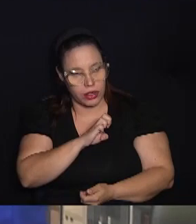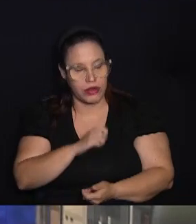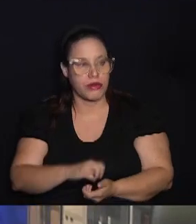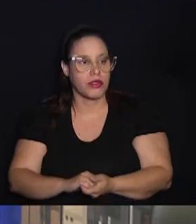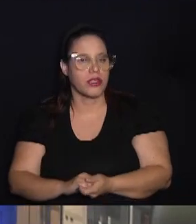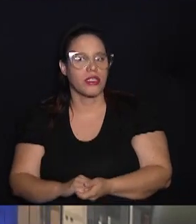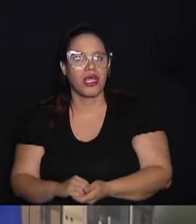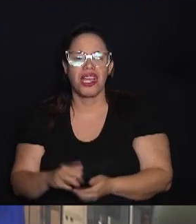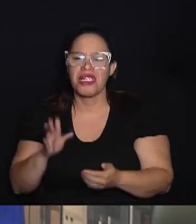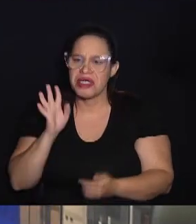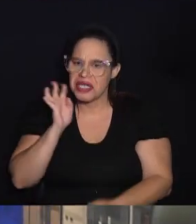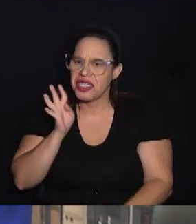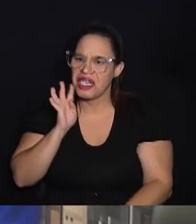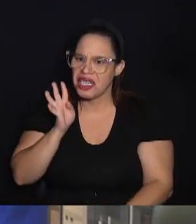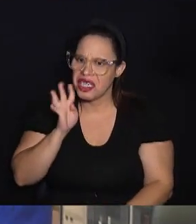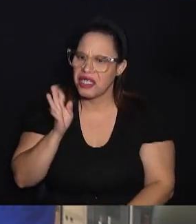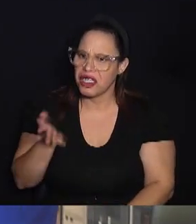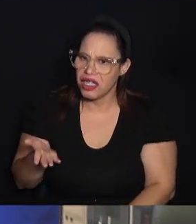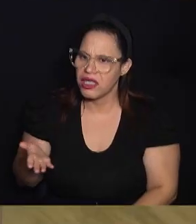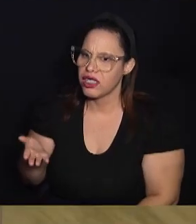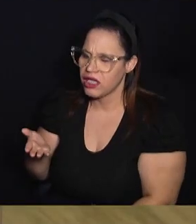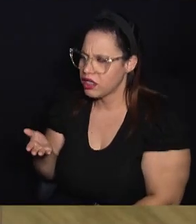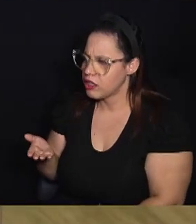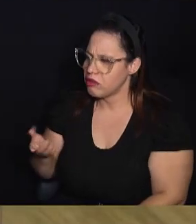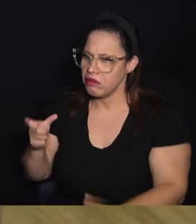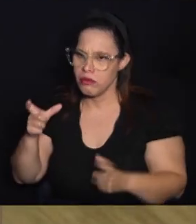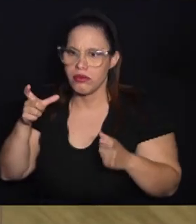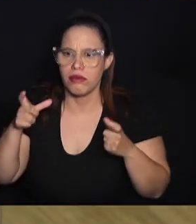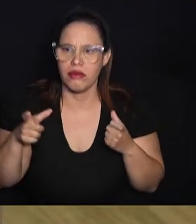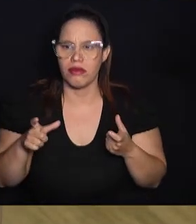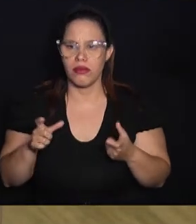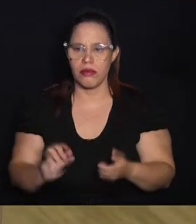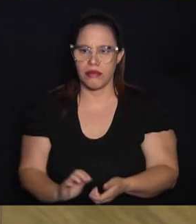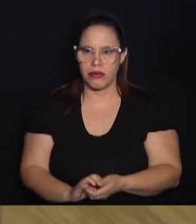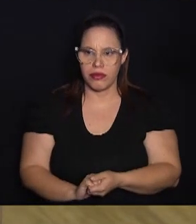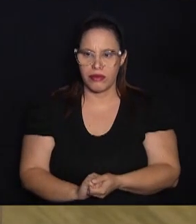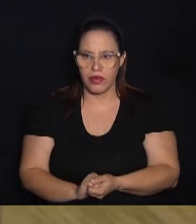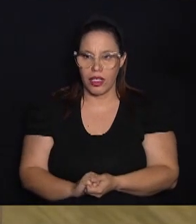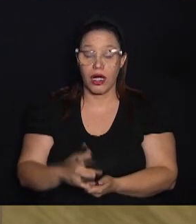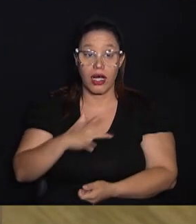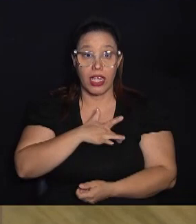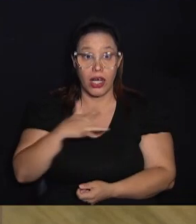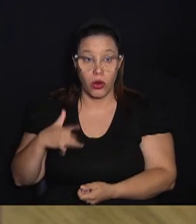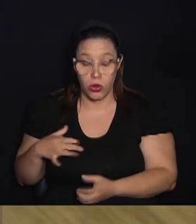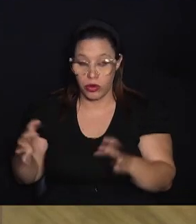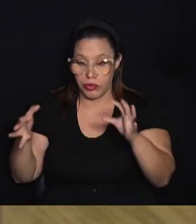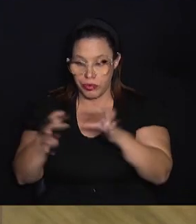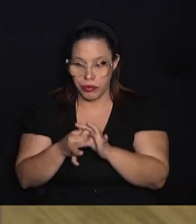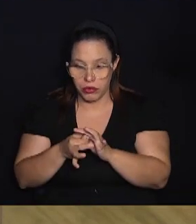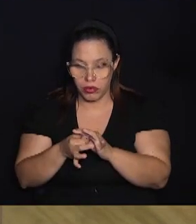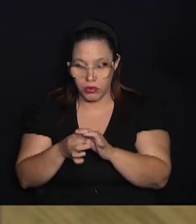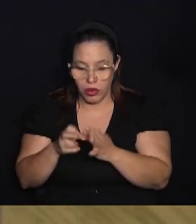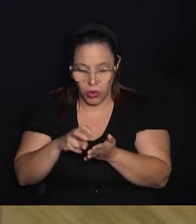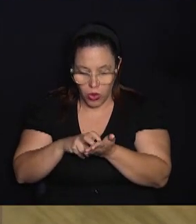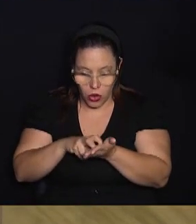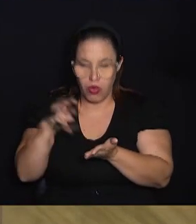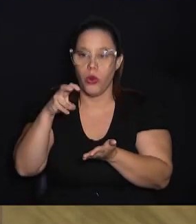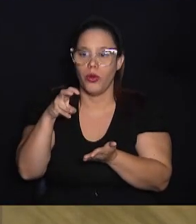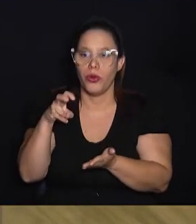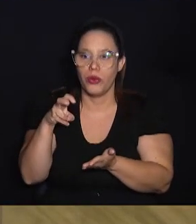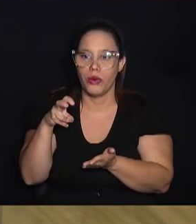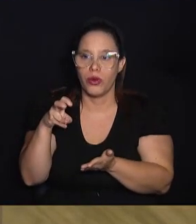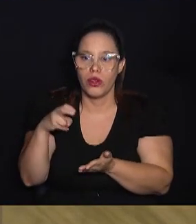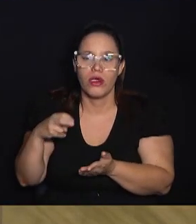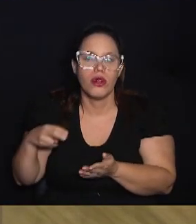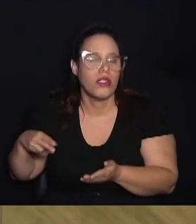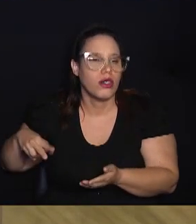gente que legal que legal esse pessoal Olha Só Saúde integrativa levantaram cedo né levantaram cedo foi